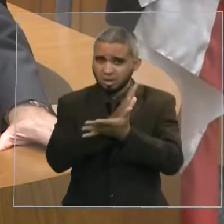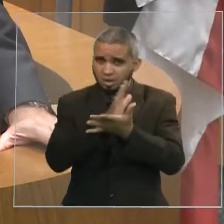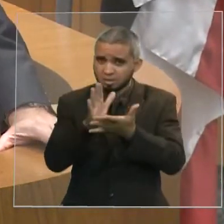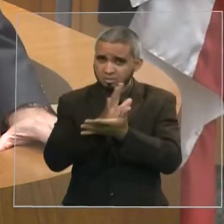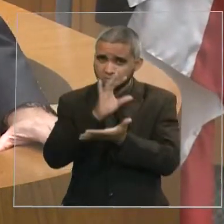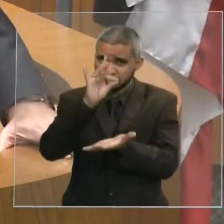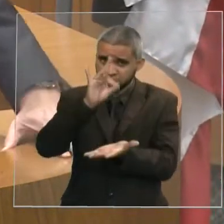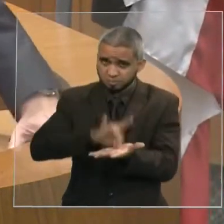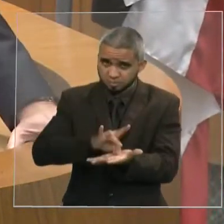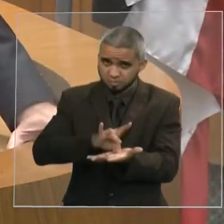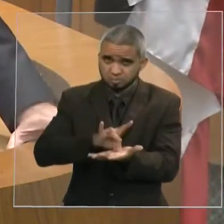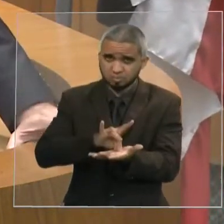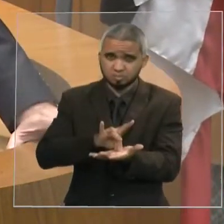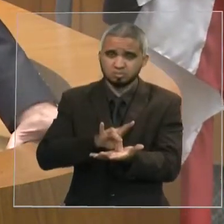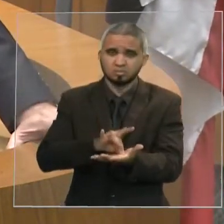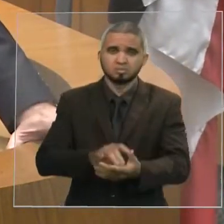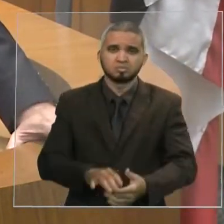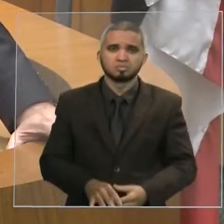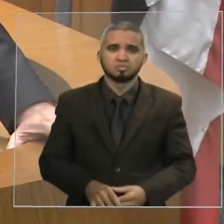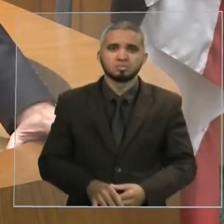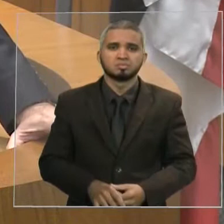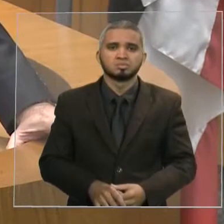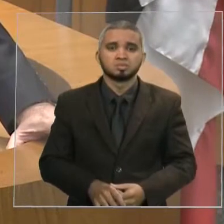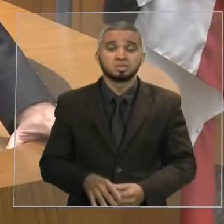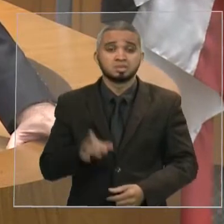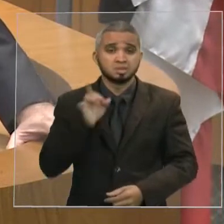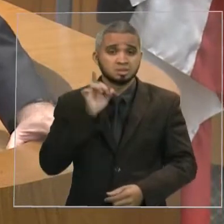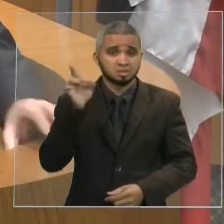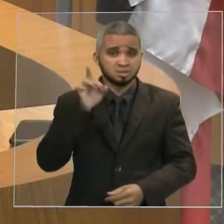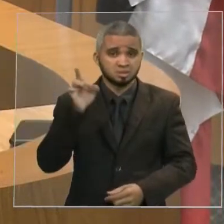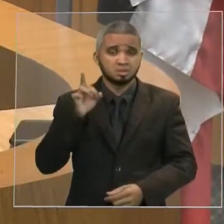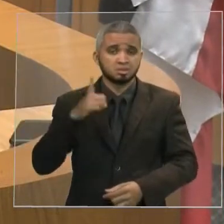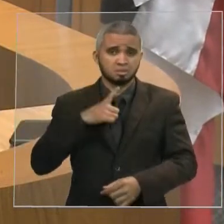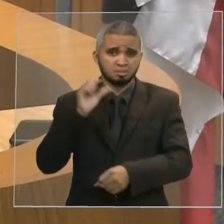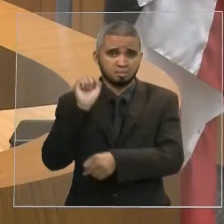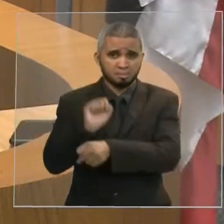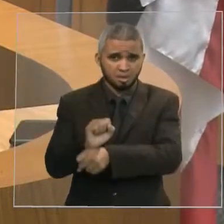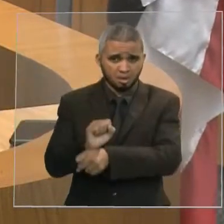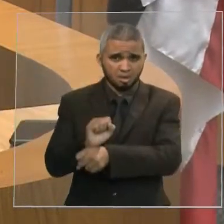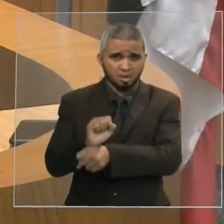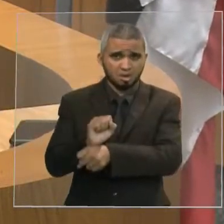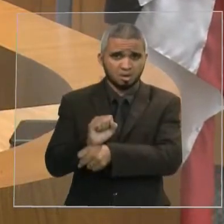Porque o movimento de paralisação que se anuncia